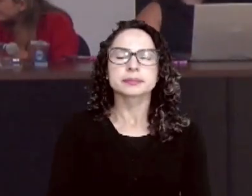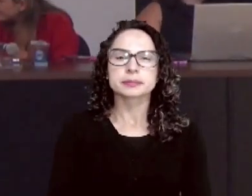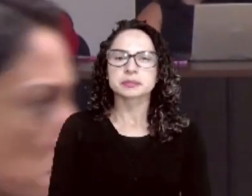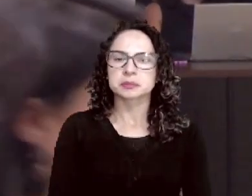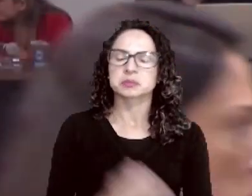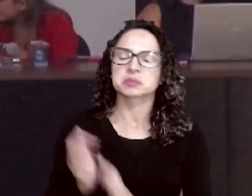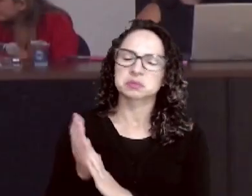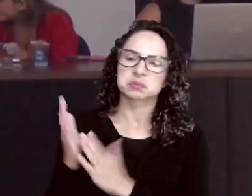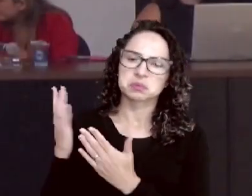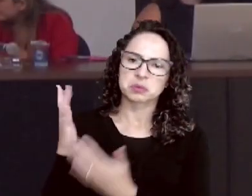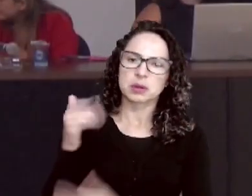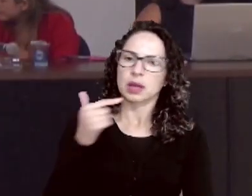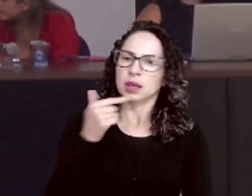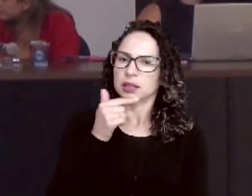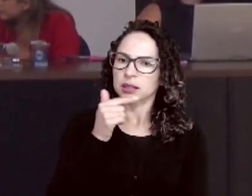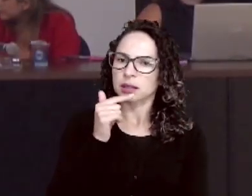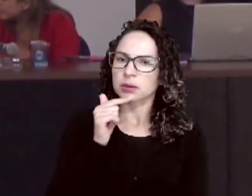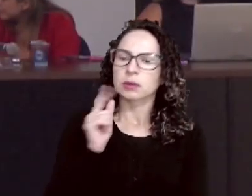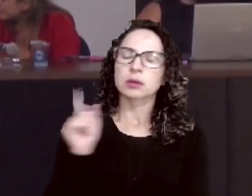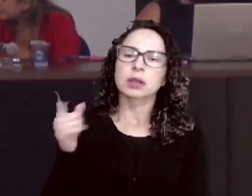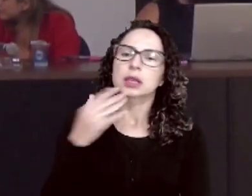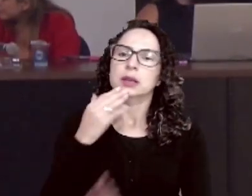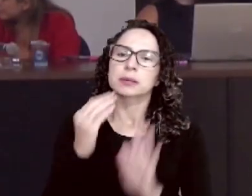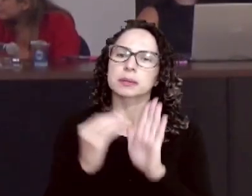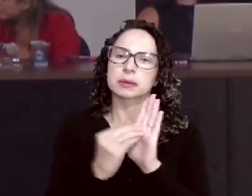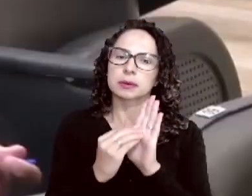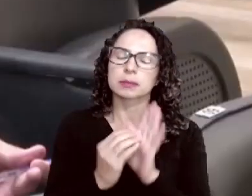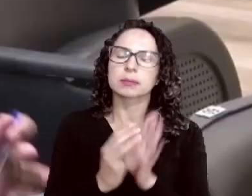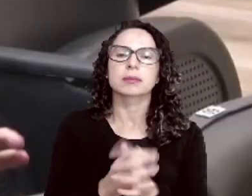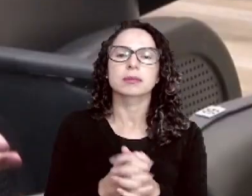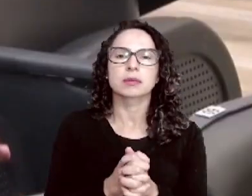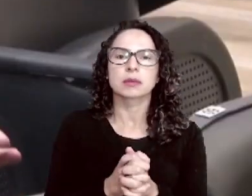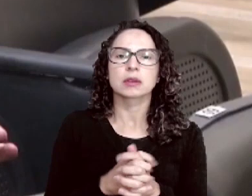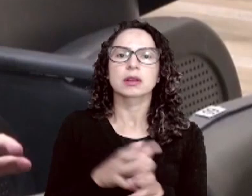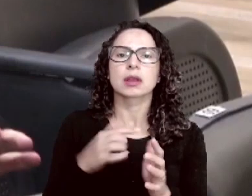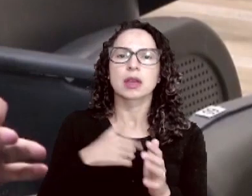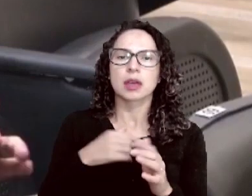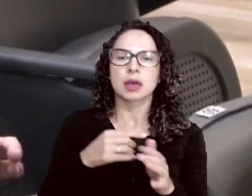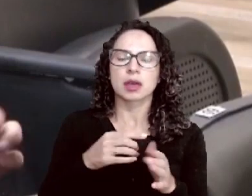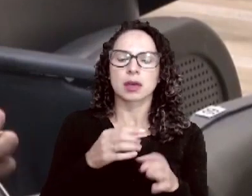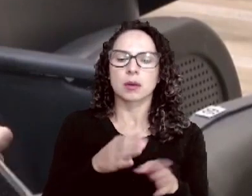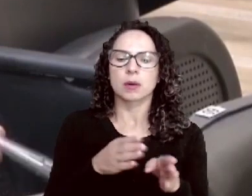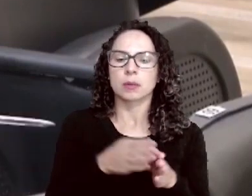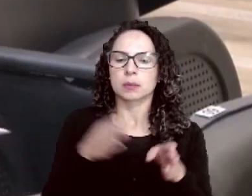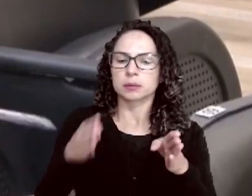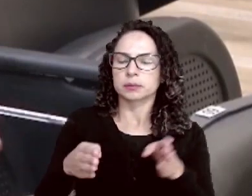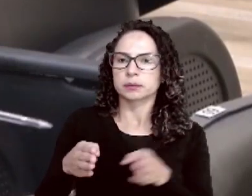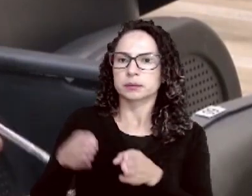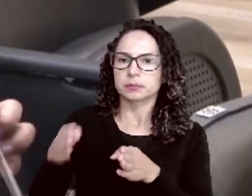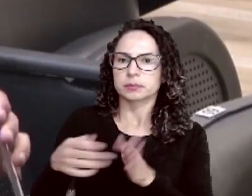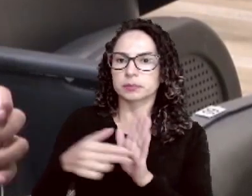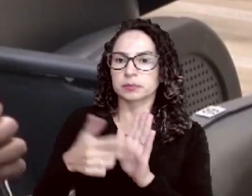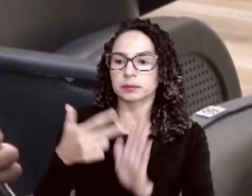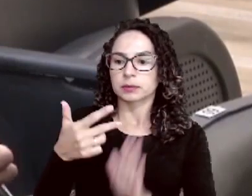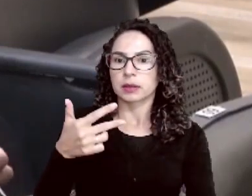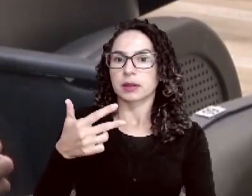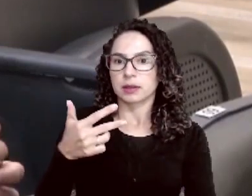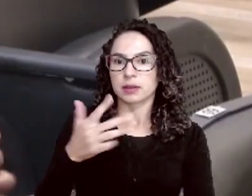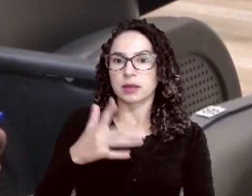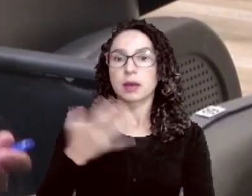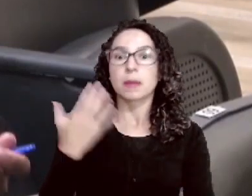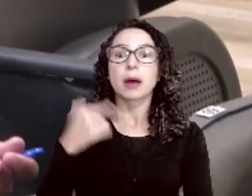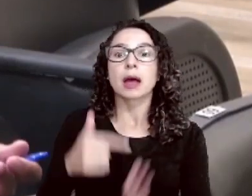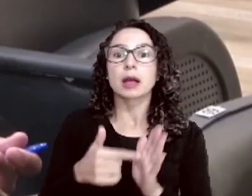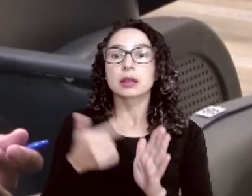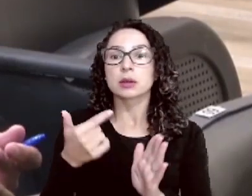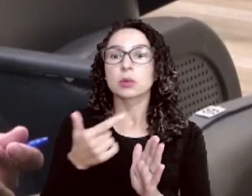Parabenizar o Gilson por esse requerimento. Eu estou no meu terceiro mandato. E até no segundo mandato, esses